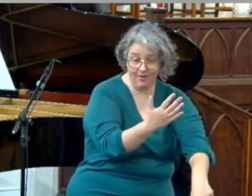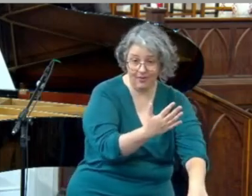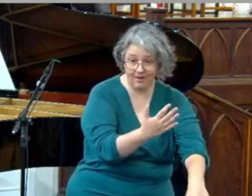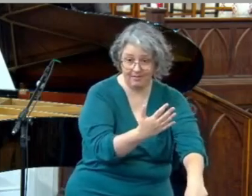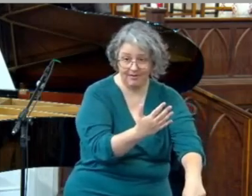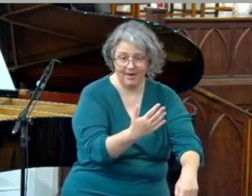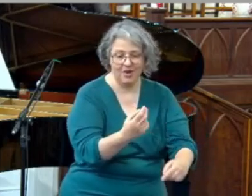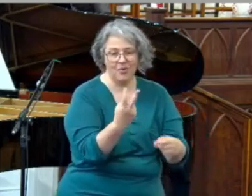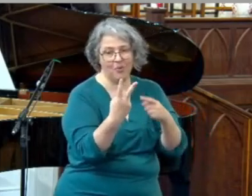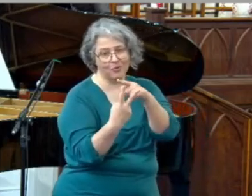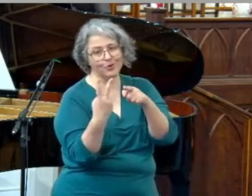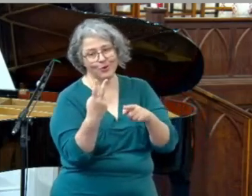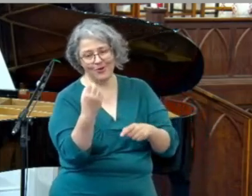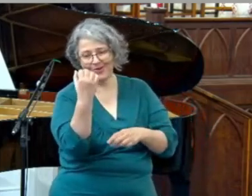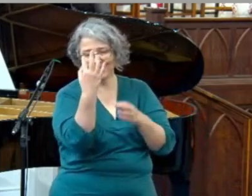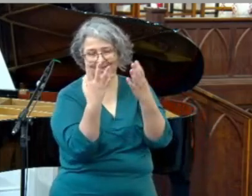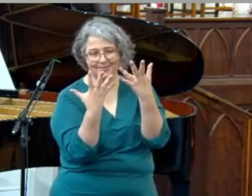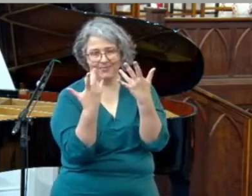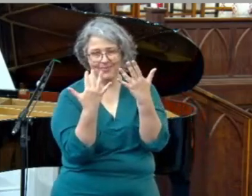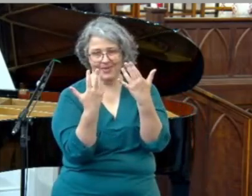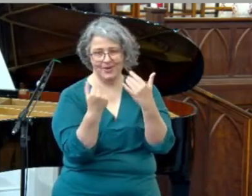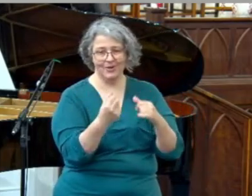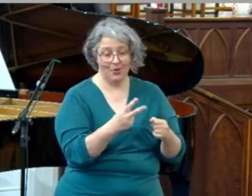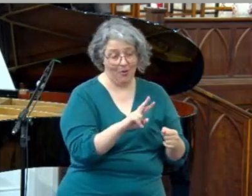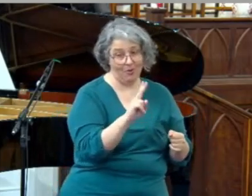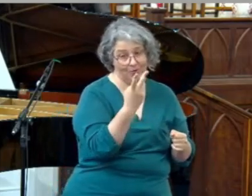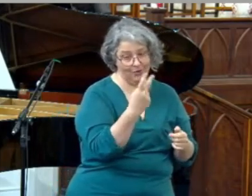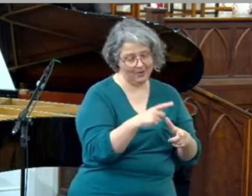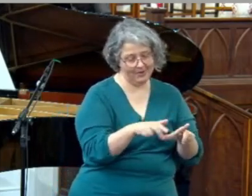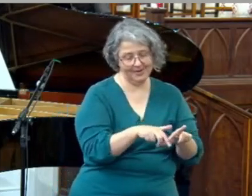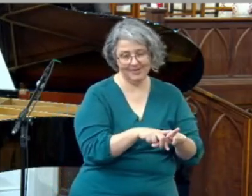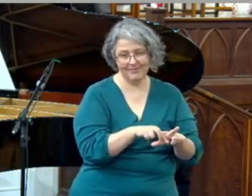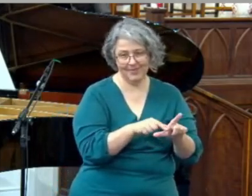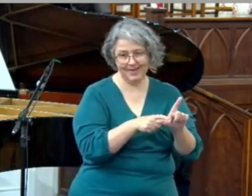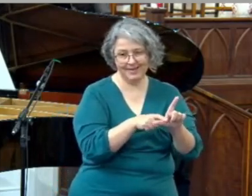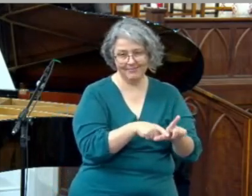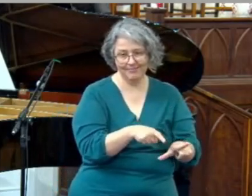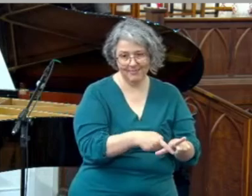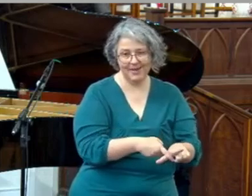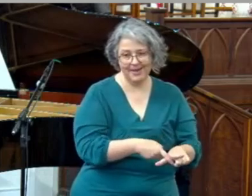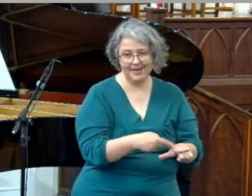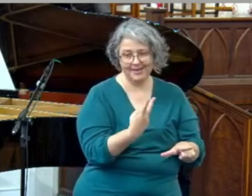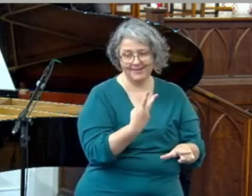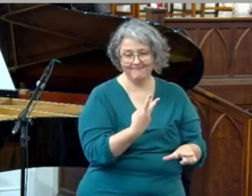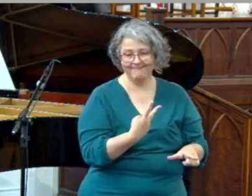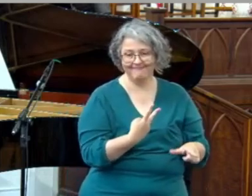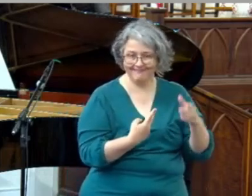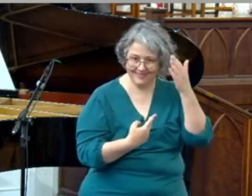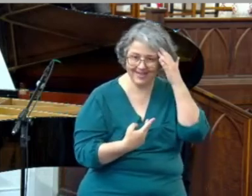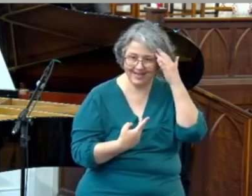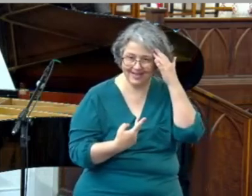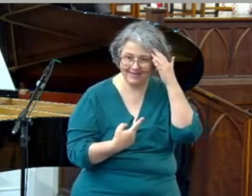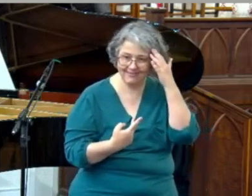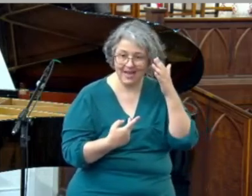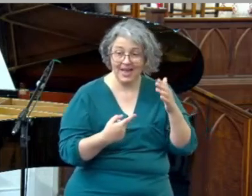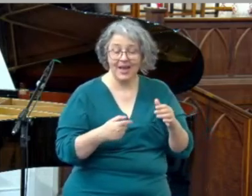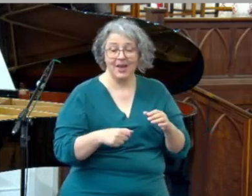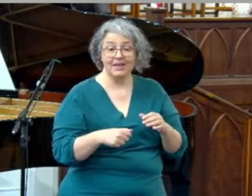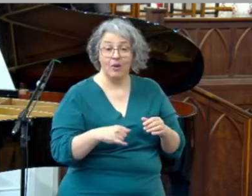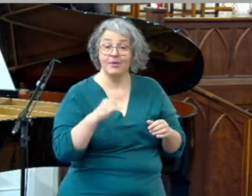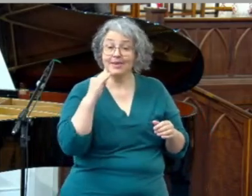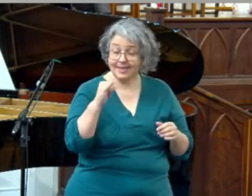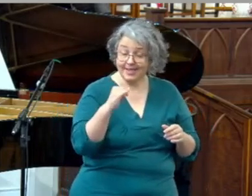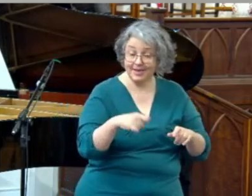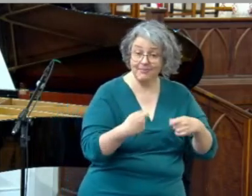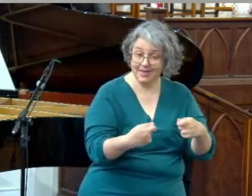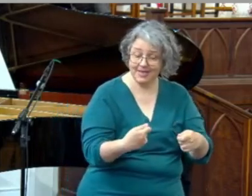exagero utilizada por Cristo? É óbvio que ele não está sendo literal. Ele não está